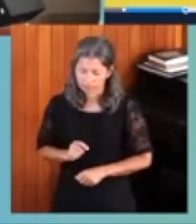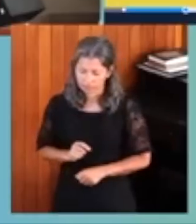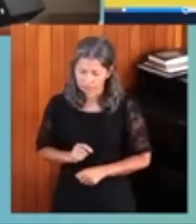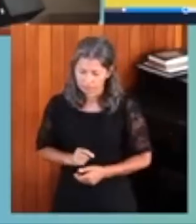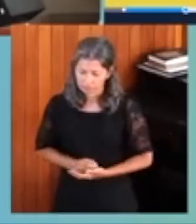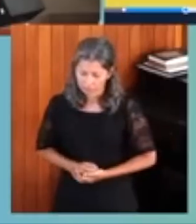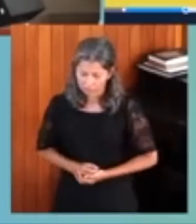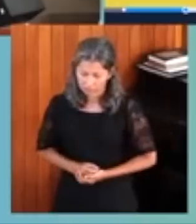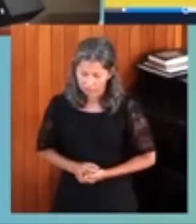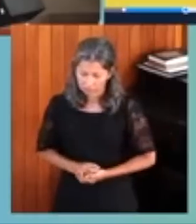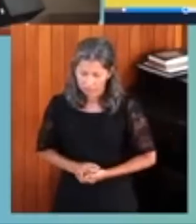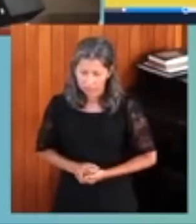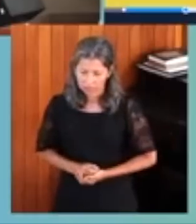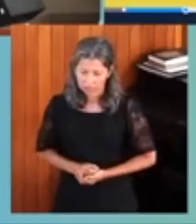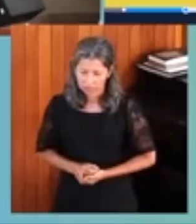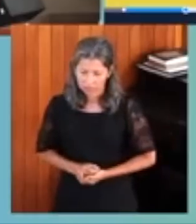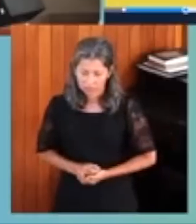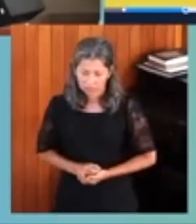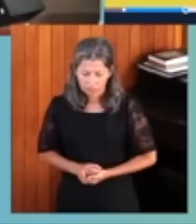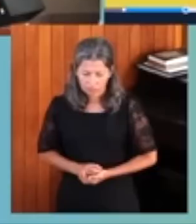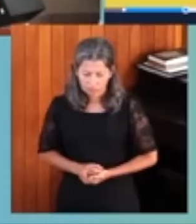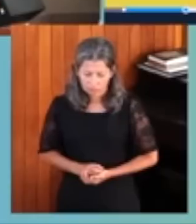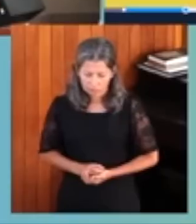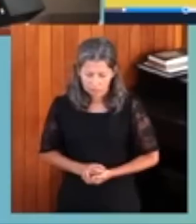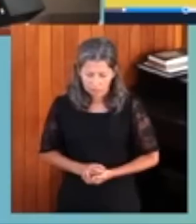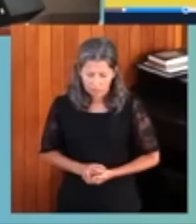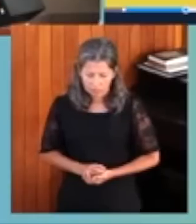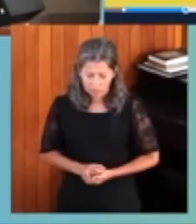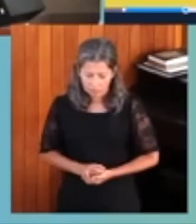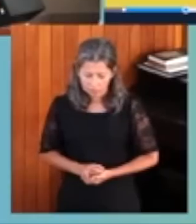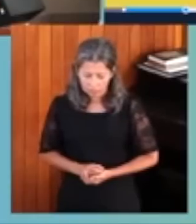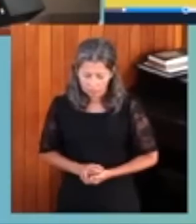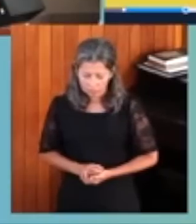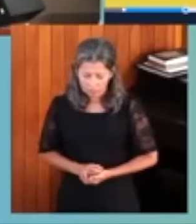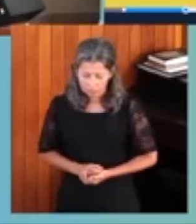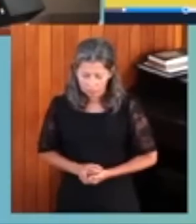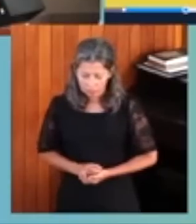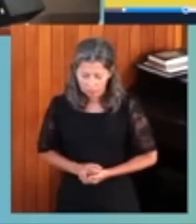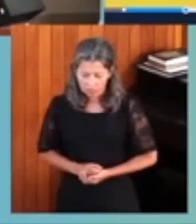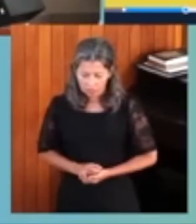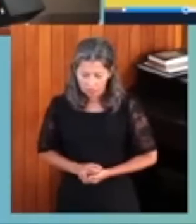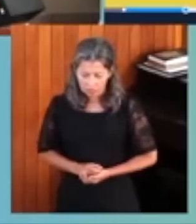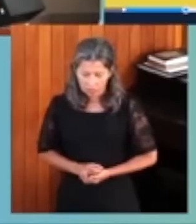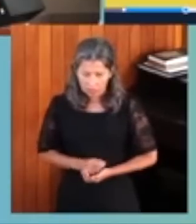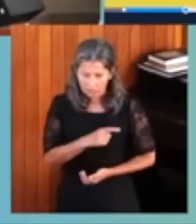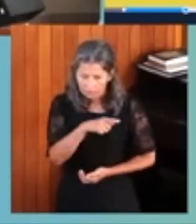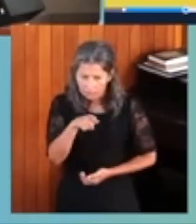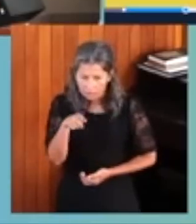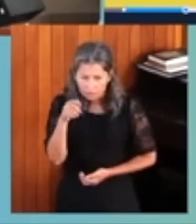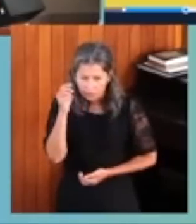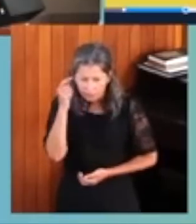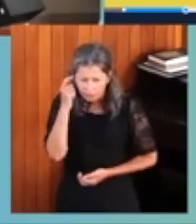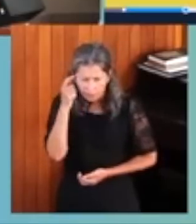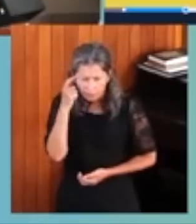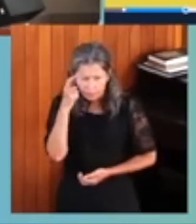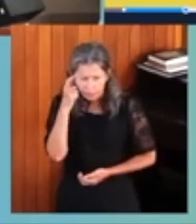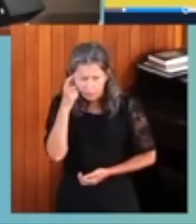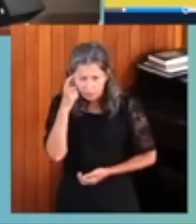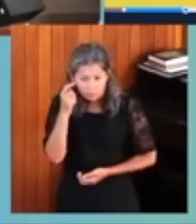ser mortos como eles tinham sido. Vamos fazer uma pausa aqui? Eu sei, alguns podem ter ficado assim, achando meio estranho isso,